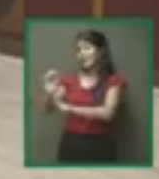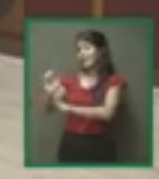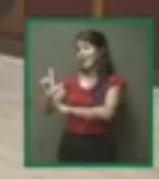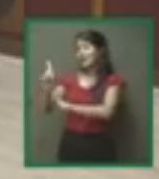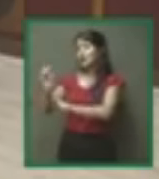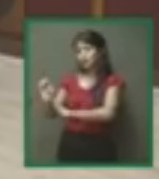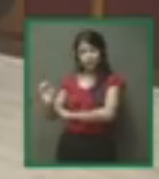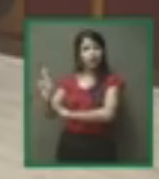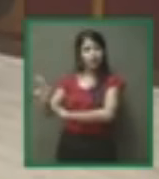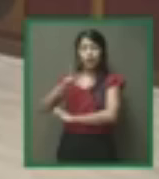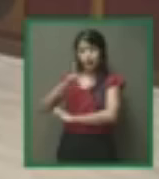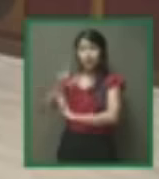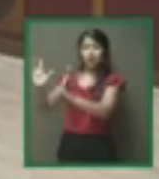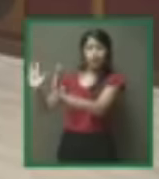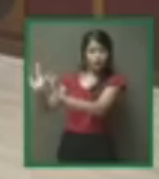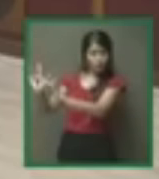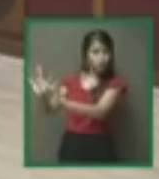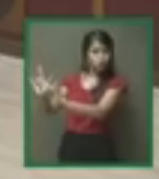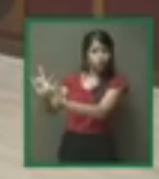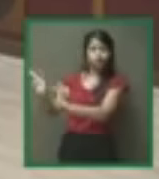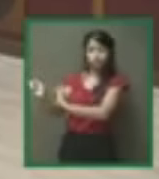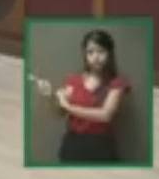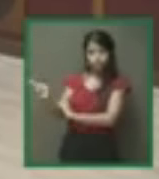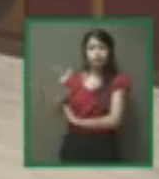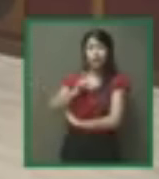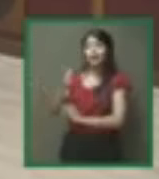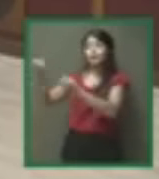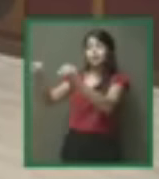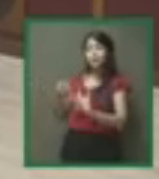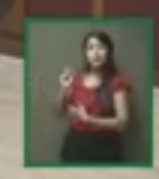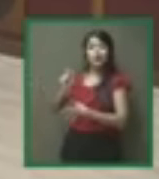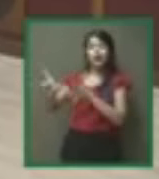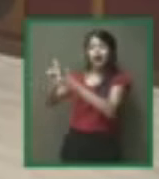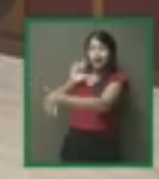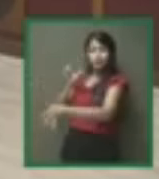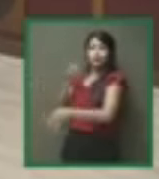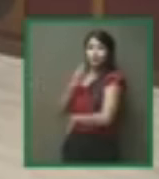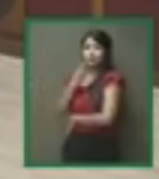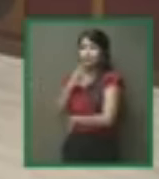eles mantinham um relacionamento estável. Ele me disse que antes de conhecer o Welder,